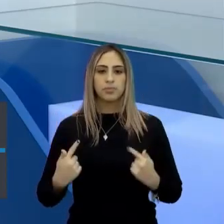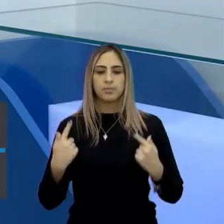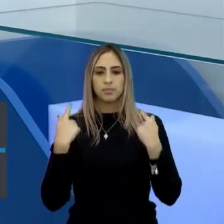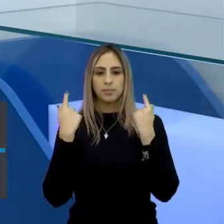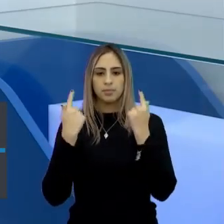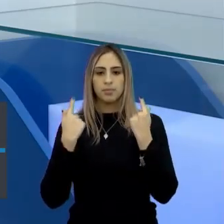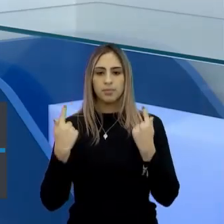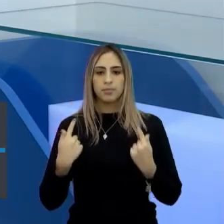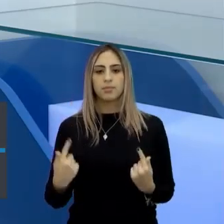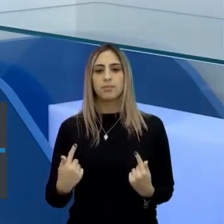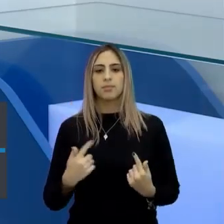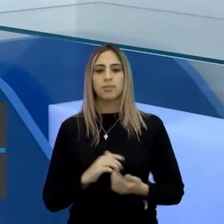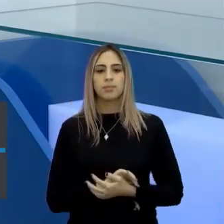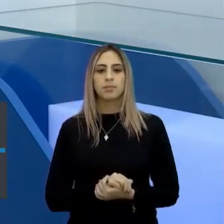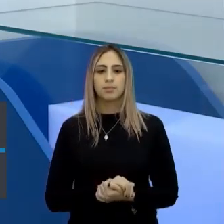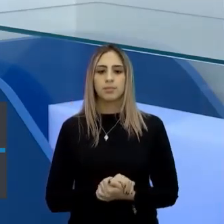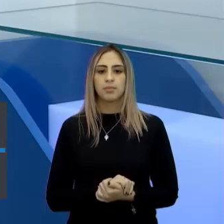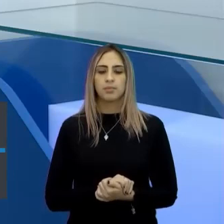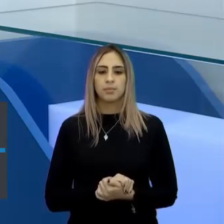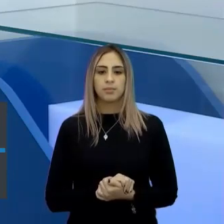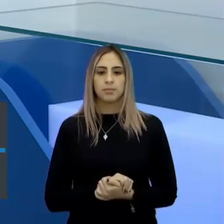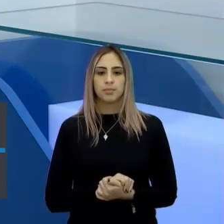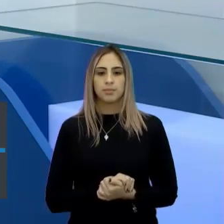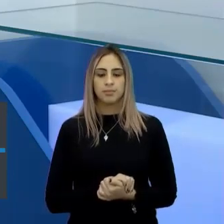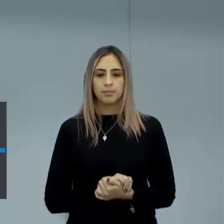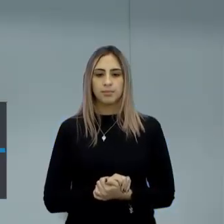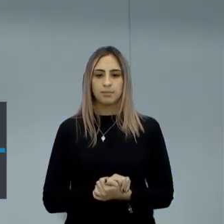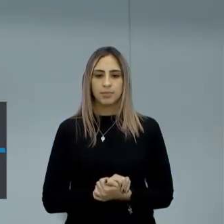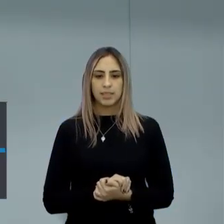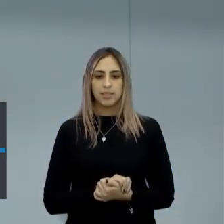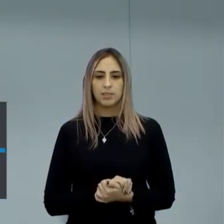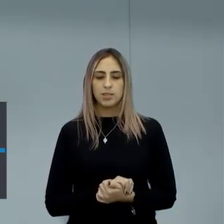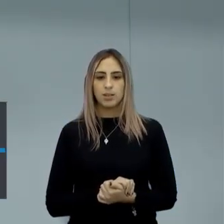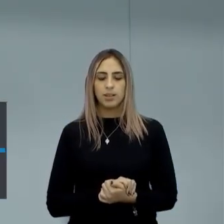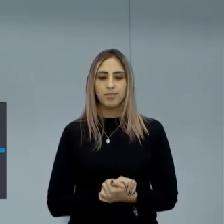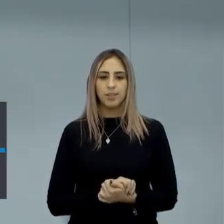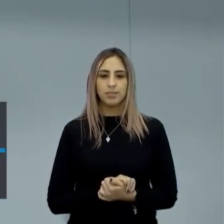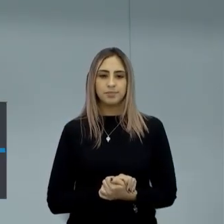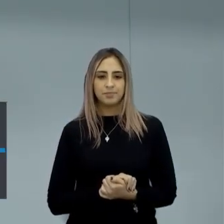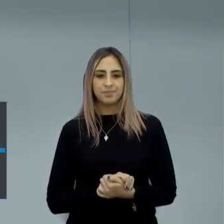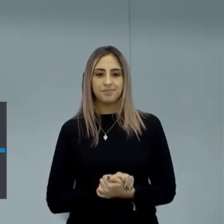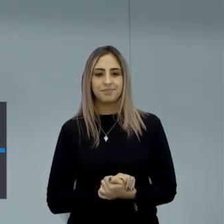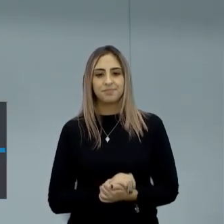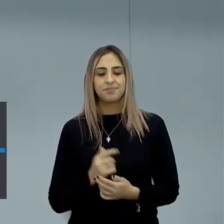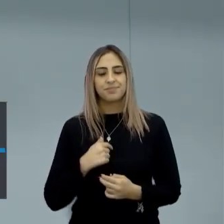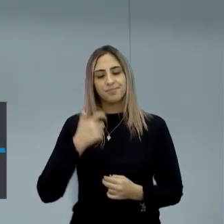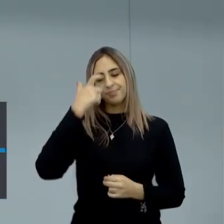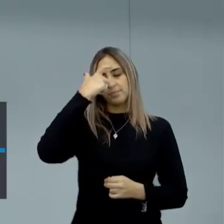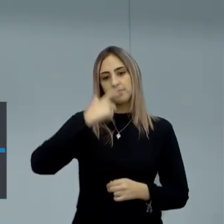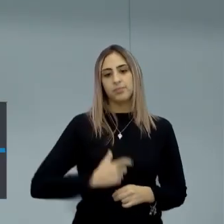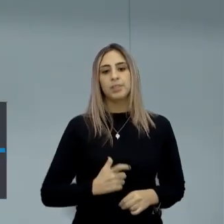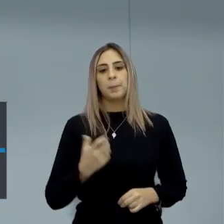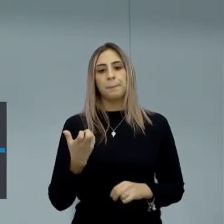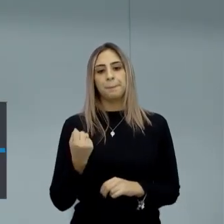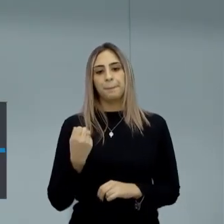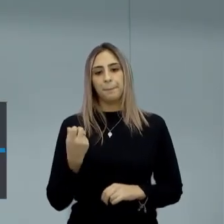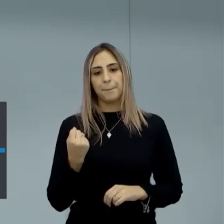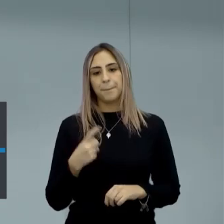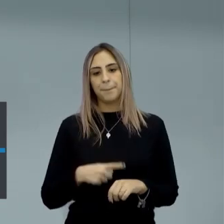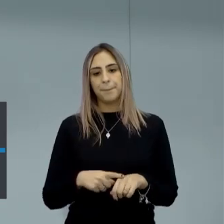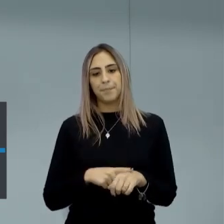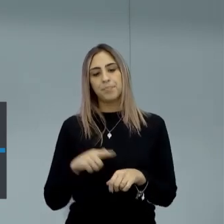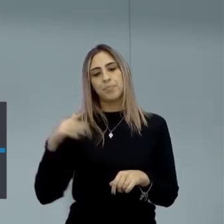os meus cachos quando meu cabelo está solto, Andréia. Ok, então o meu agora, eu sou branca, de